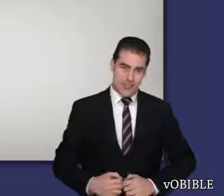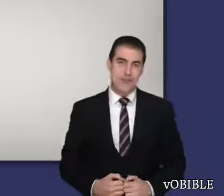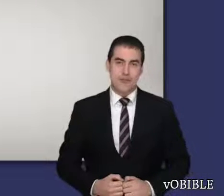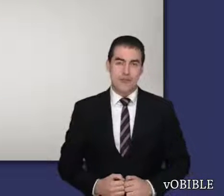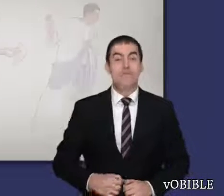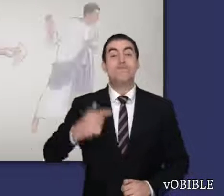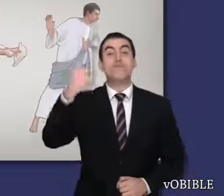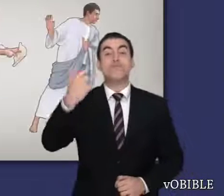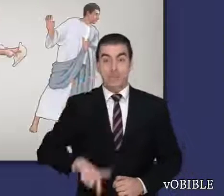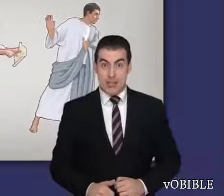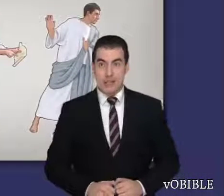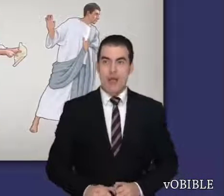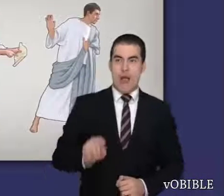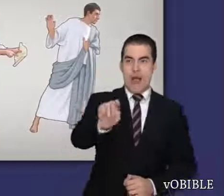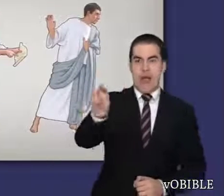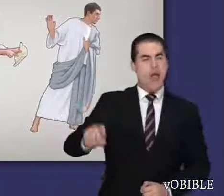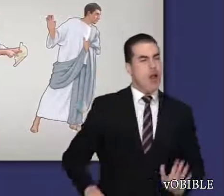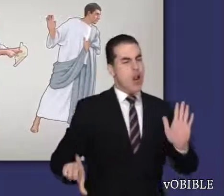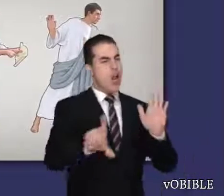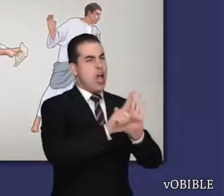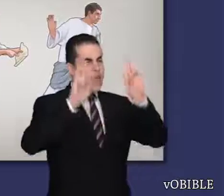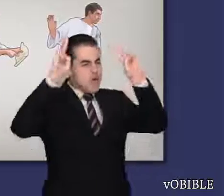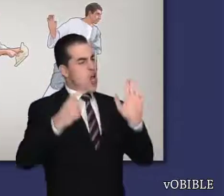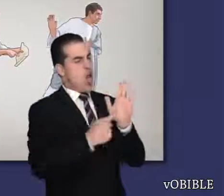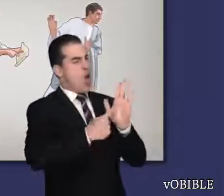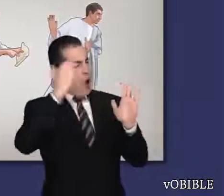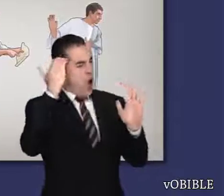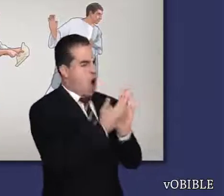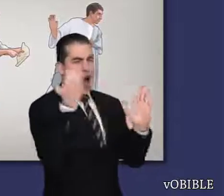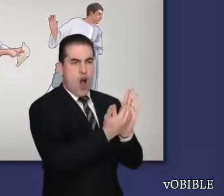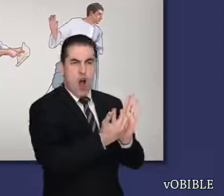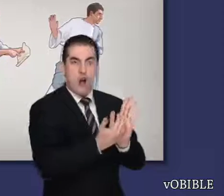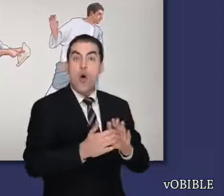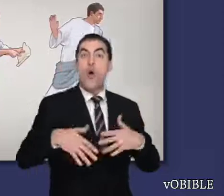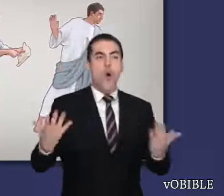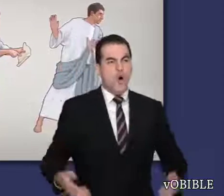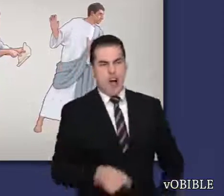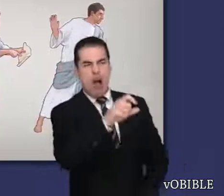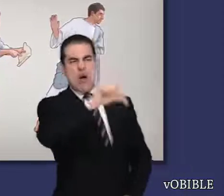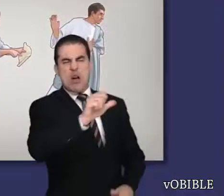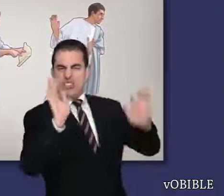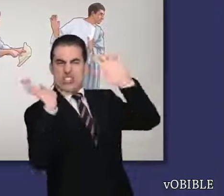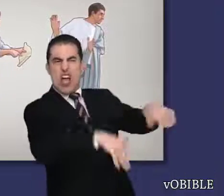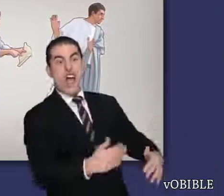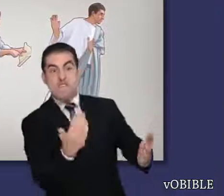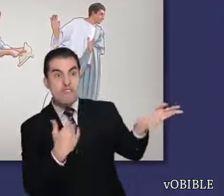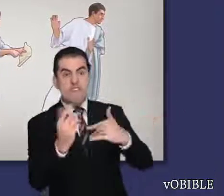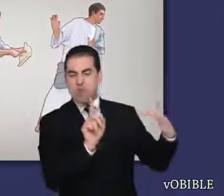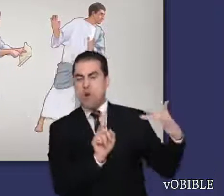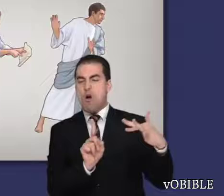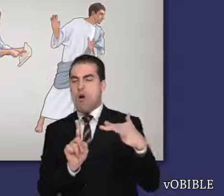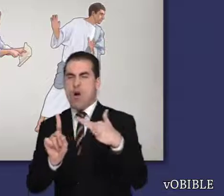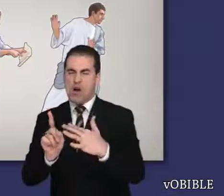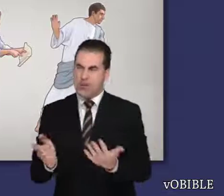Por último, Paulo diz para Tito não discutir nem brigar por causa da lei de Moisés e rejeitar qualquer pessoa que promova